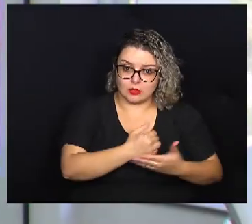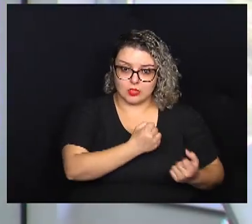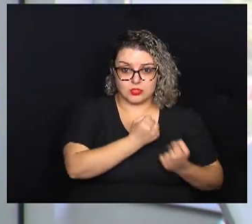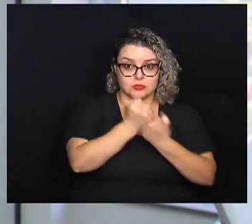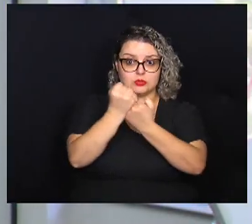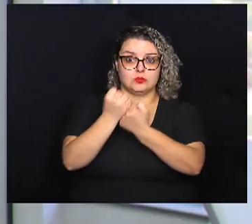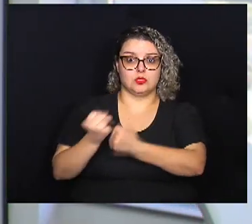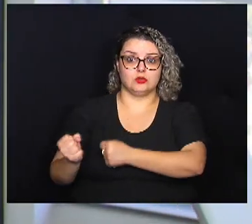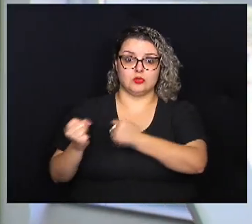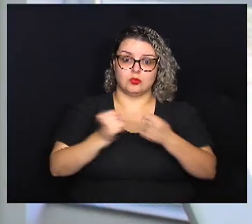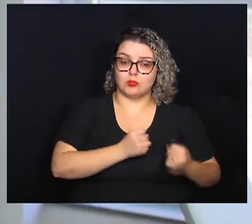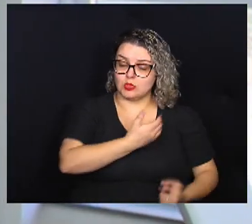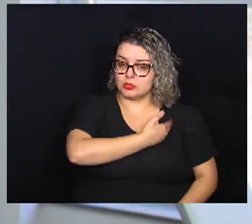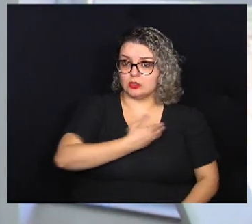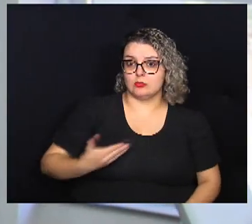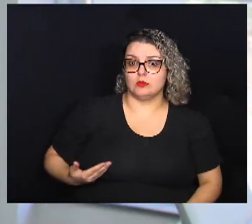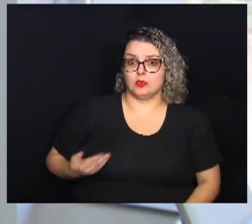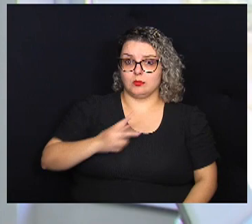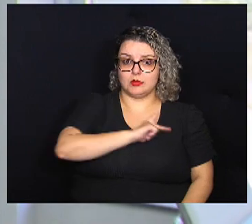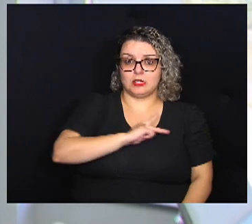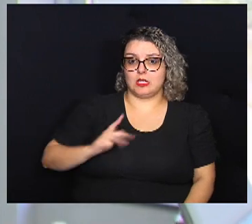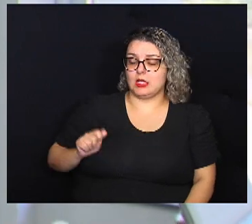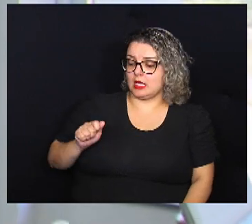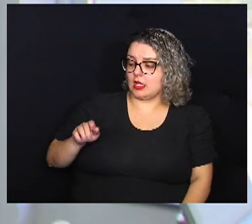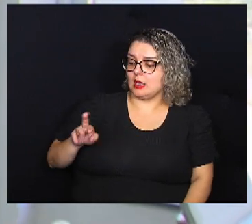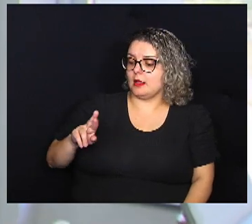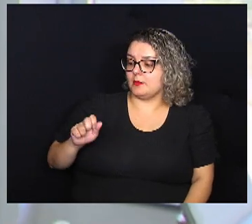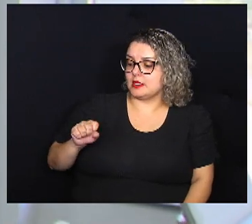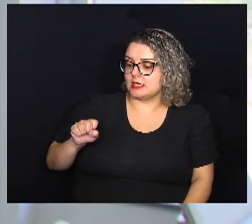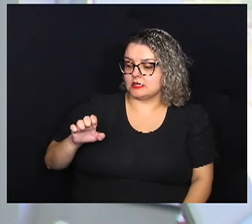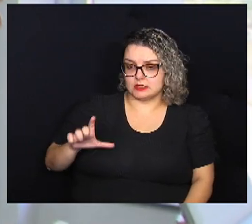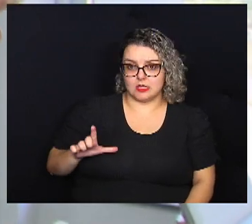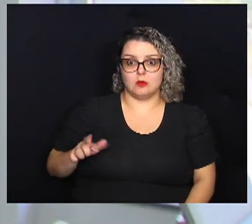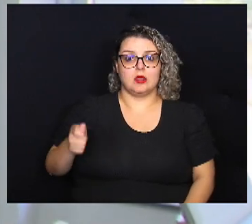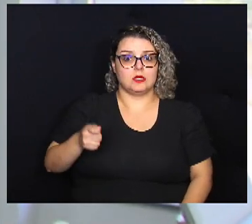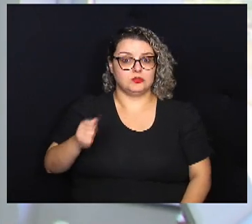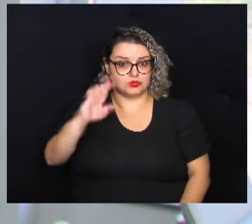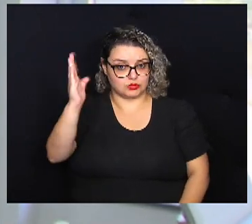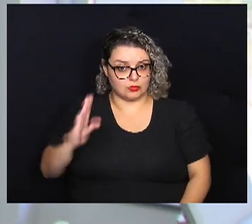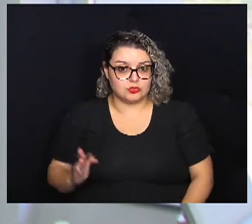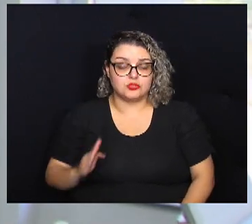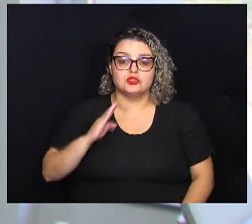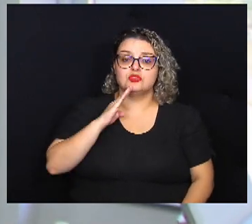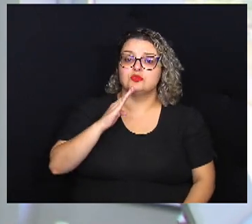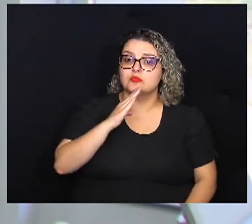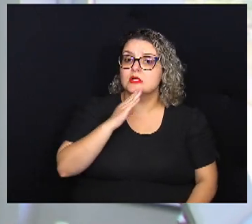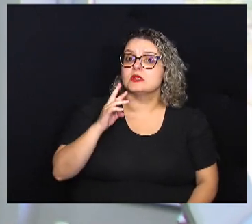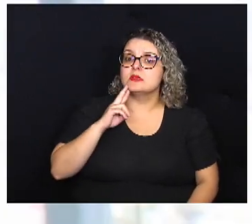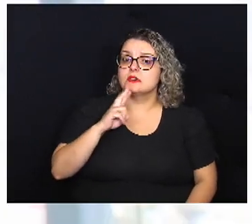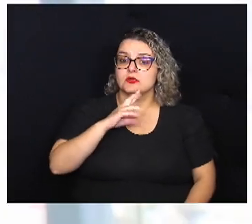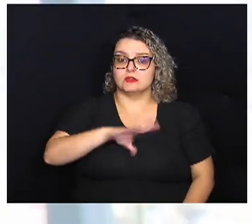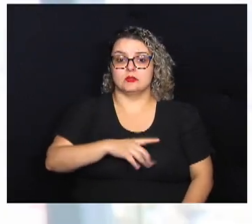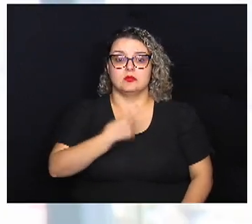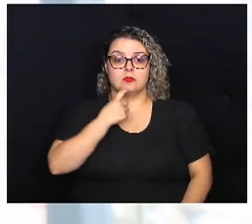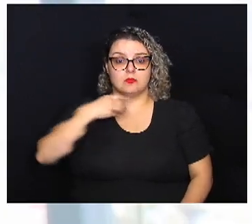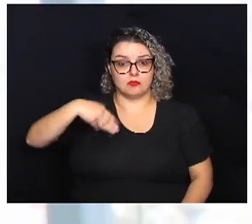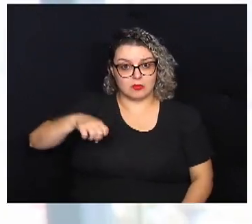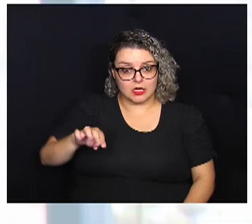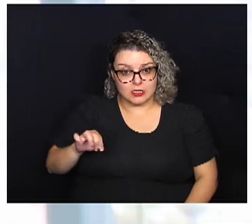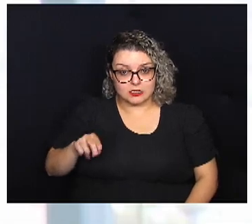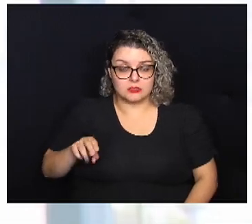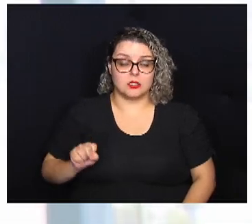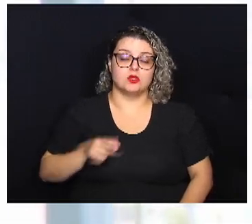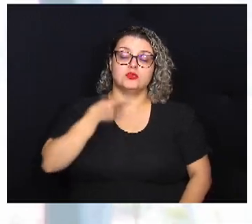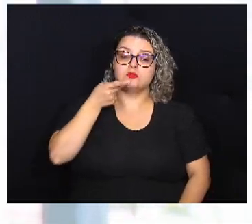público. O presidente da Abrazel, a Associação Brasileira de Bares e Restaurantes de Campinas, Matheus Mazon, relata